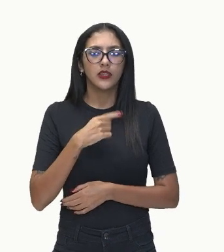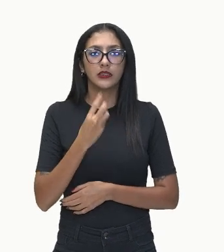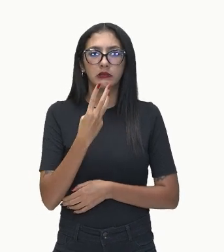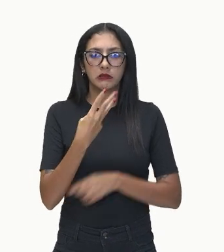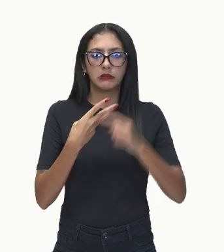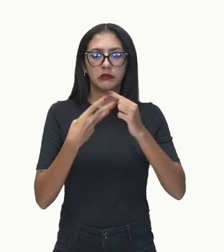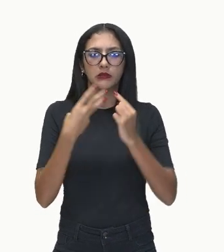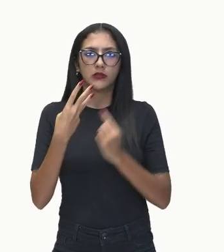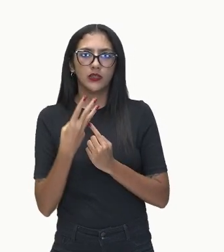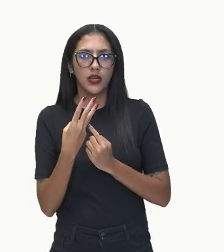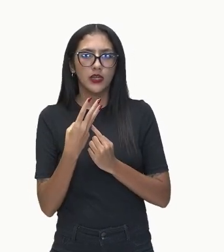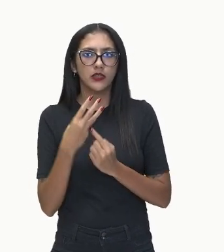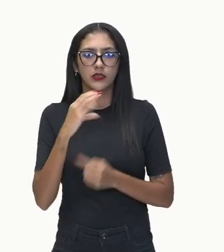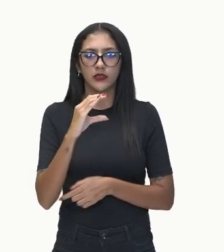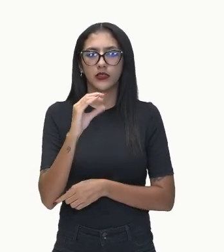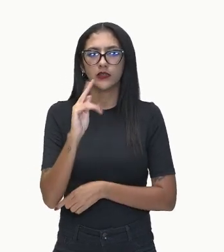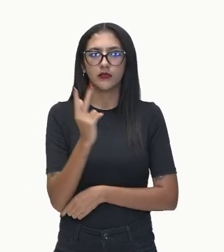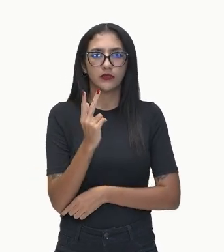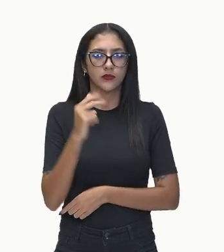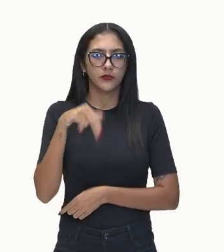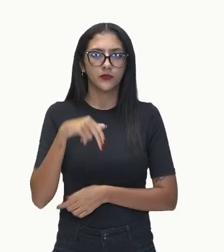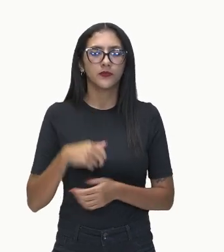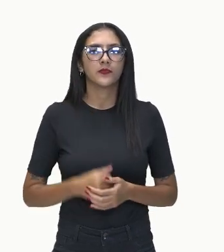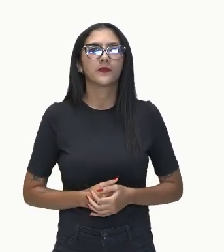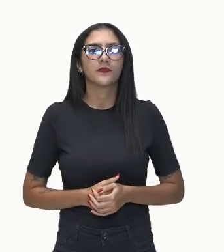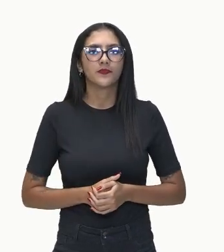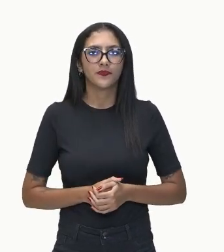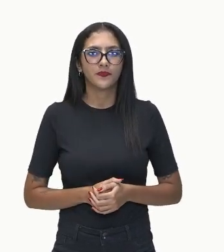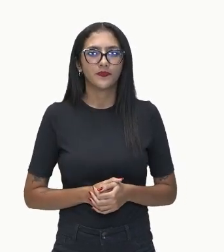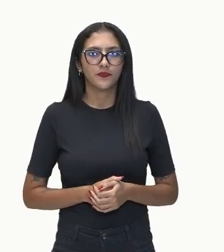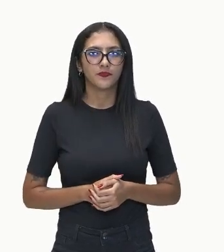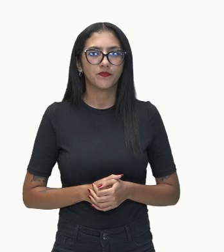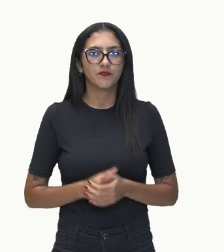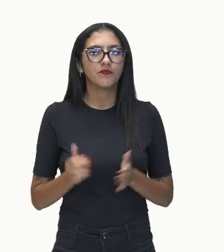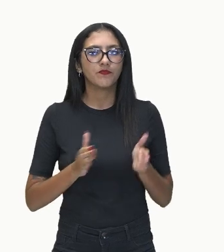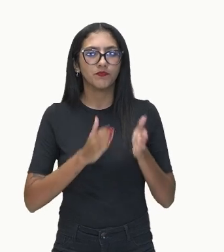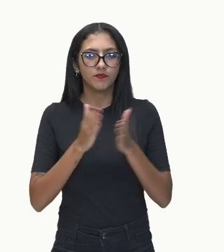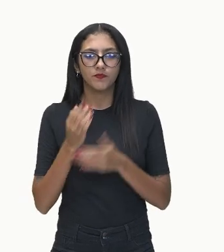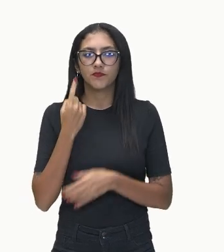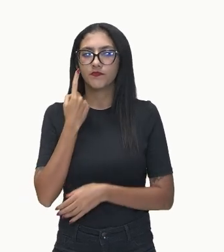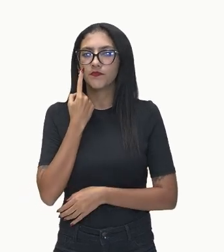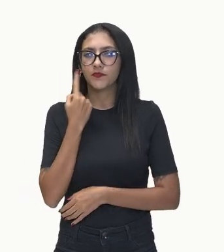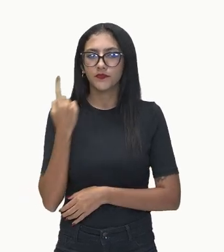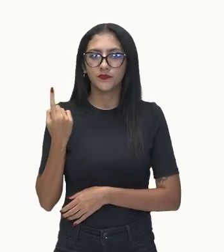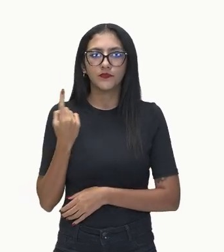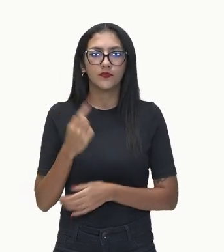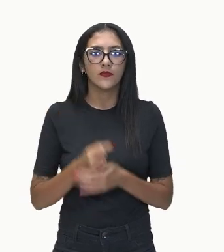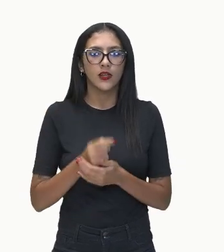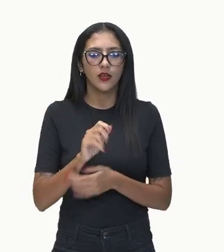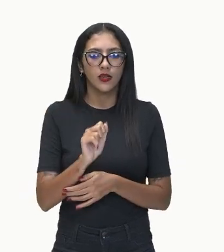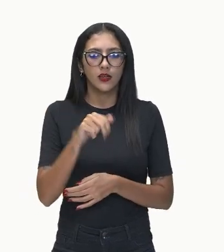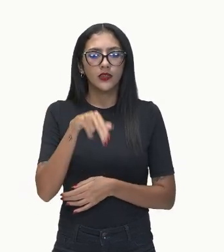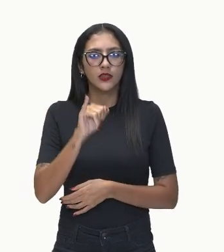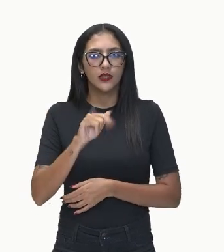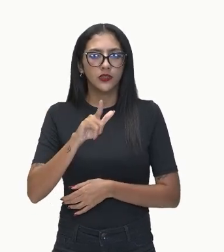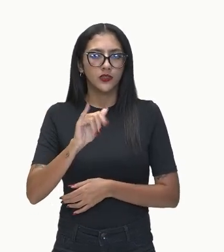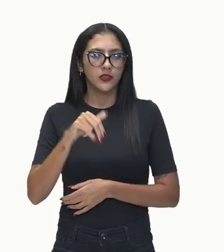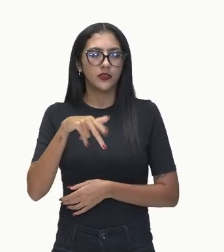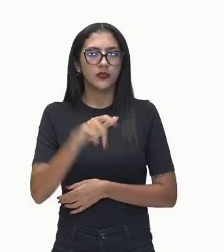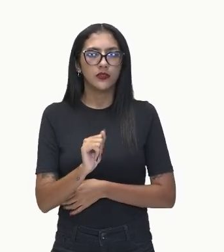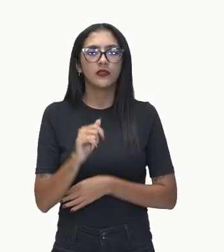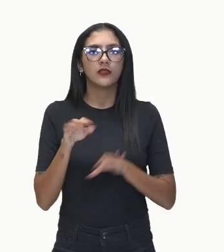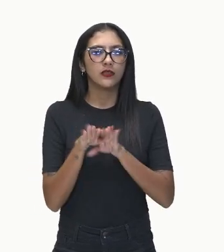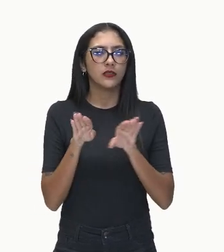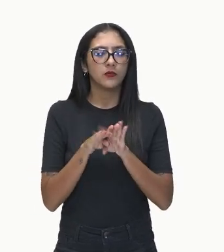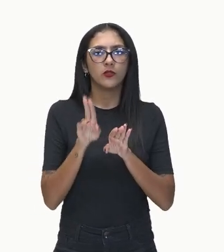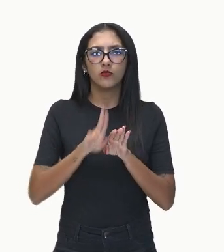o radical metil. Aí aqui é a fenilamina, que é a anilina, né, aquela que é utilizada para corantes,